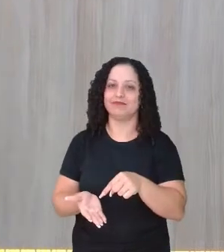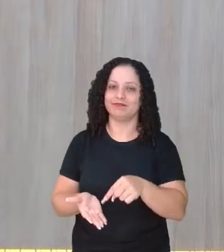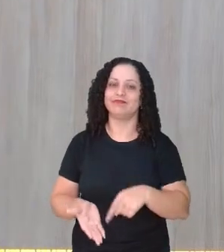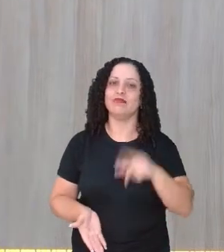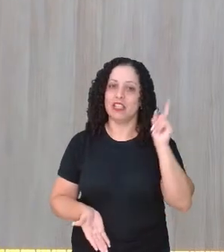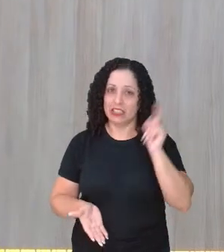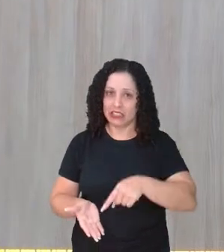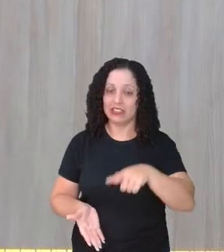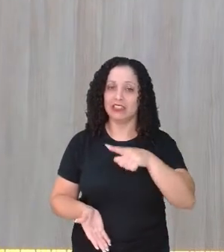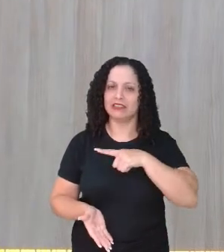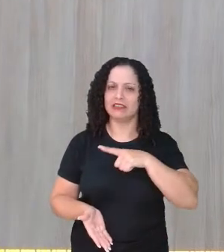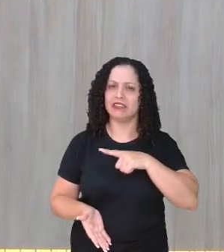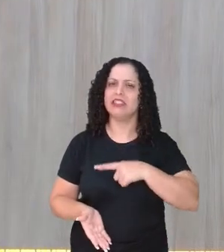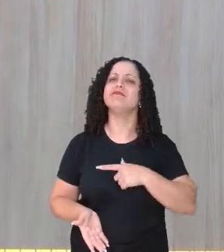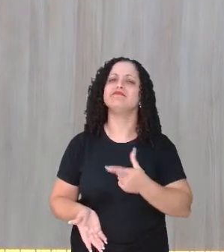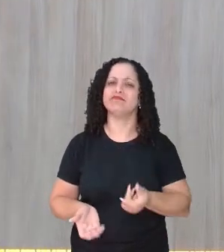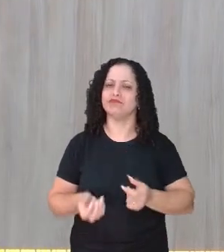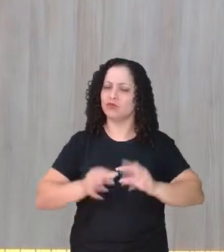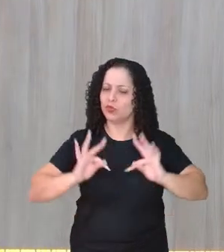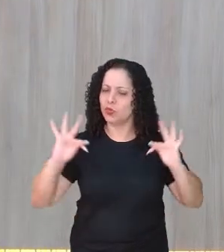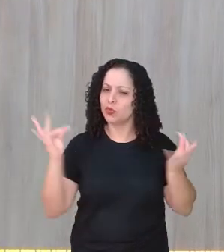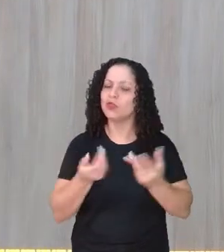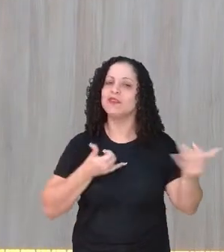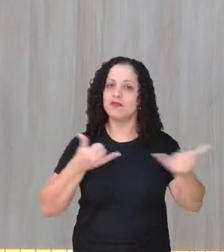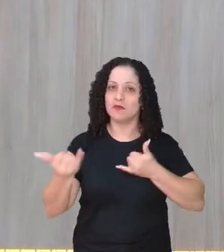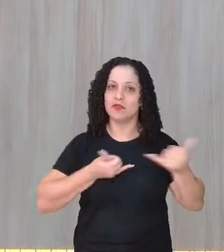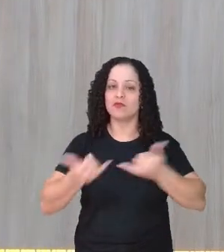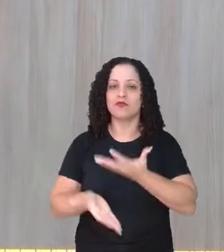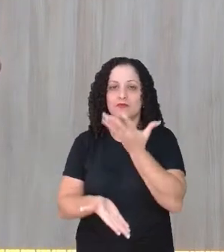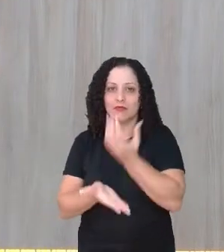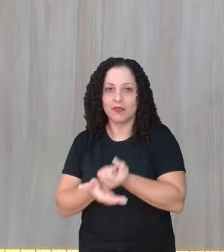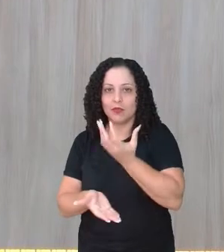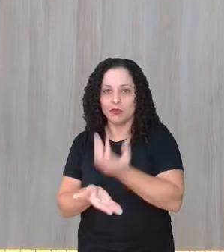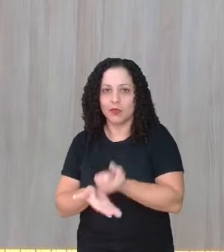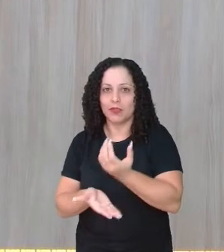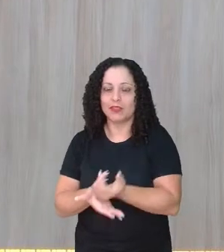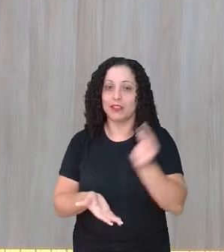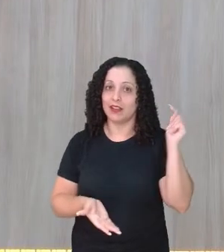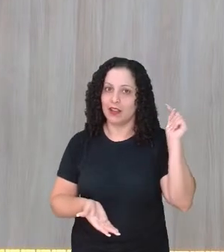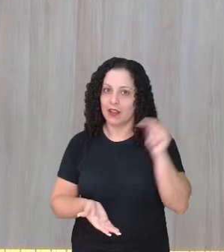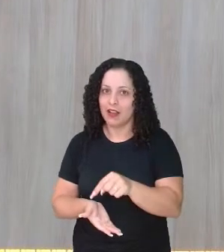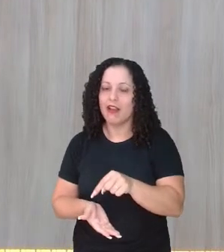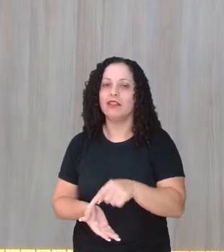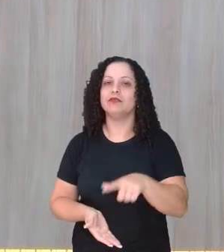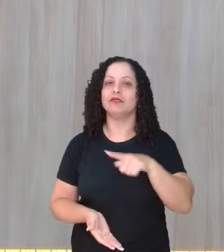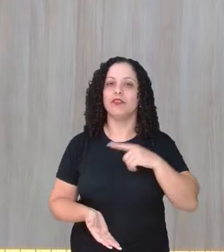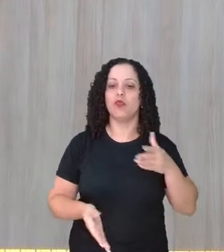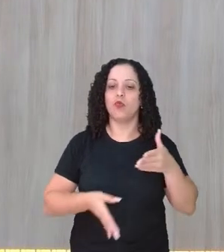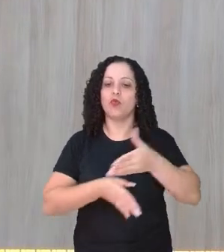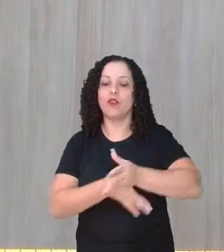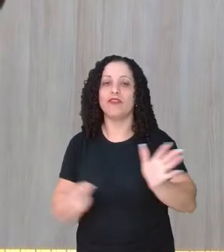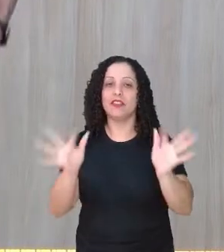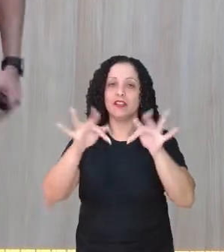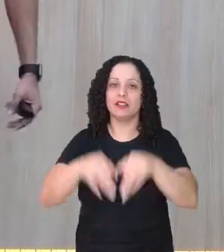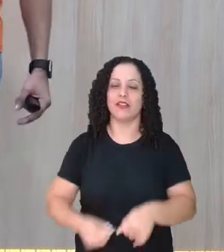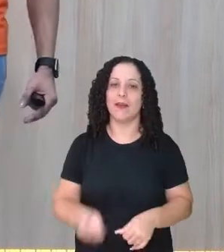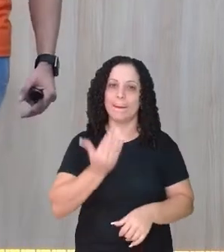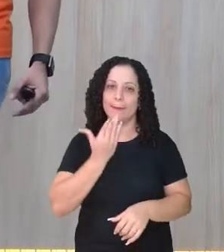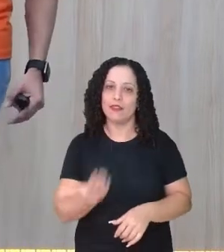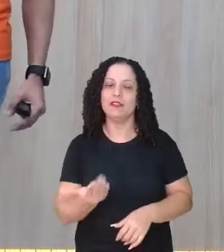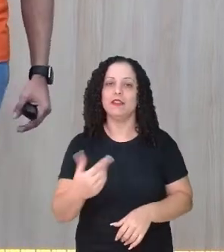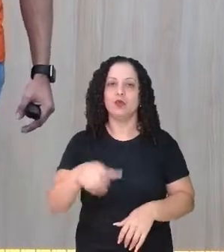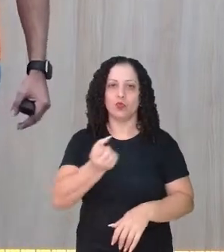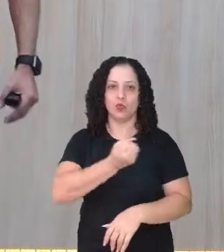estar o aplicativo lá do Educa Recife. Faz o download e lá no download, quando você for concluído, vai pedir lá o